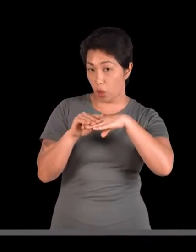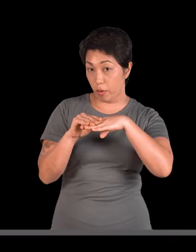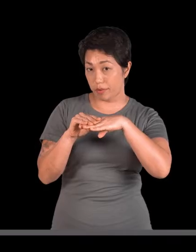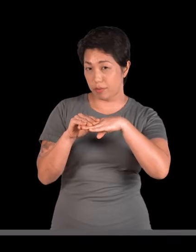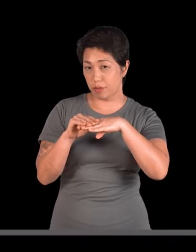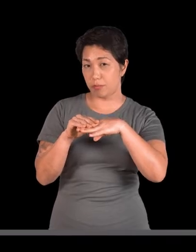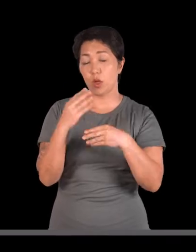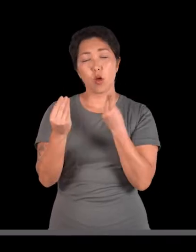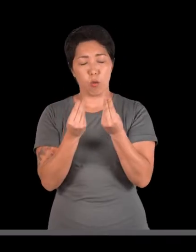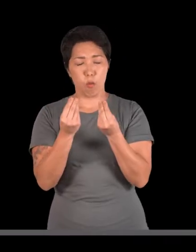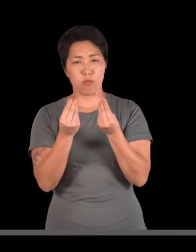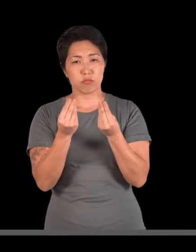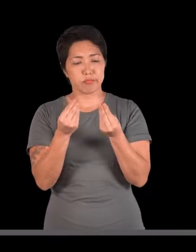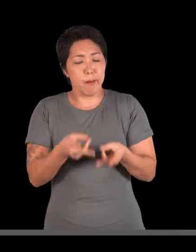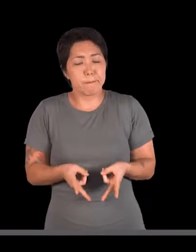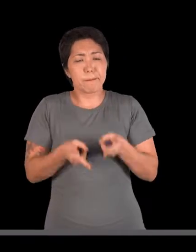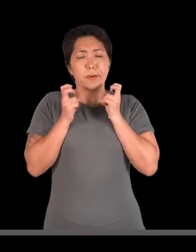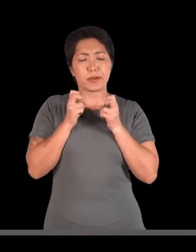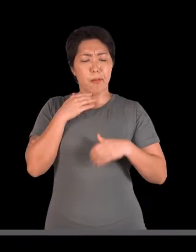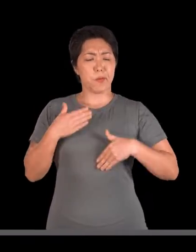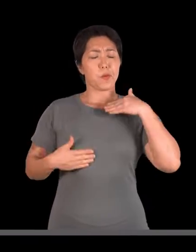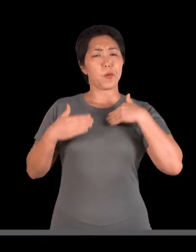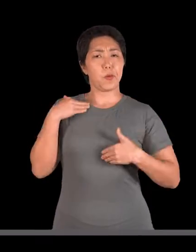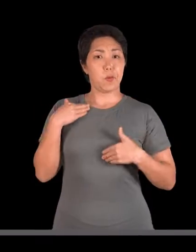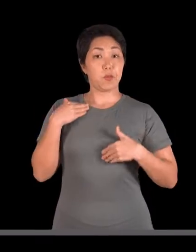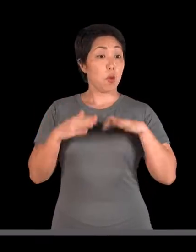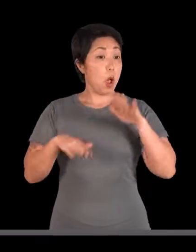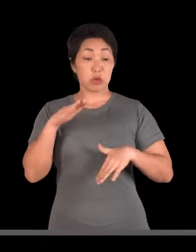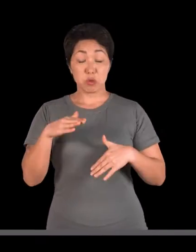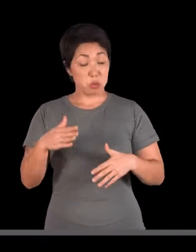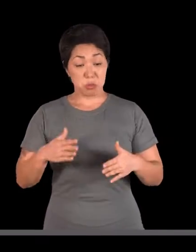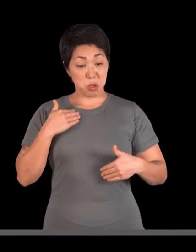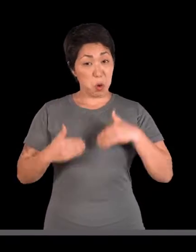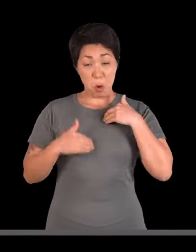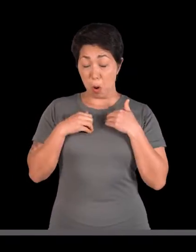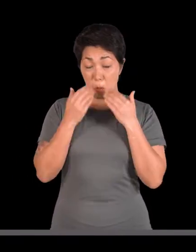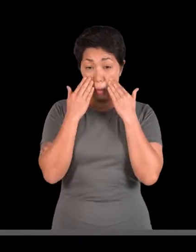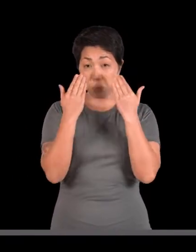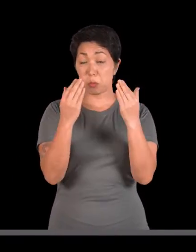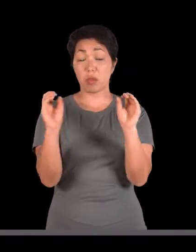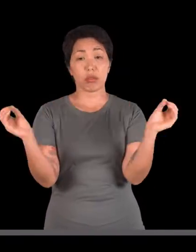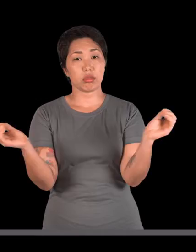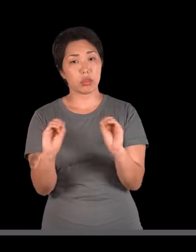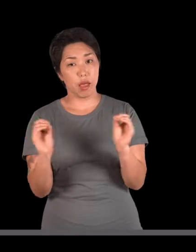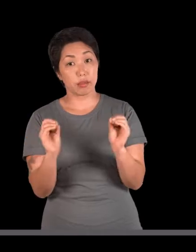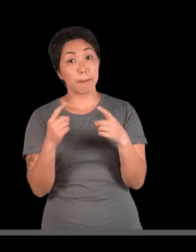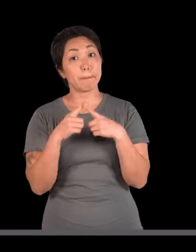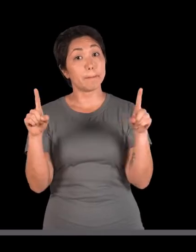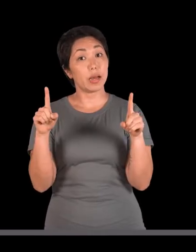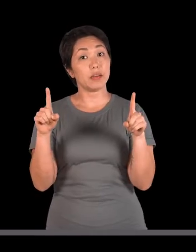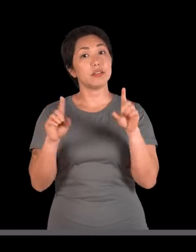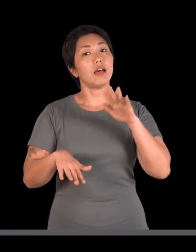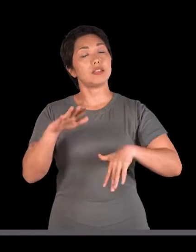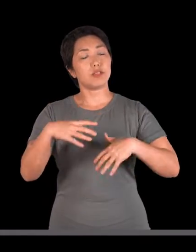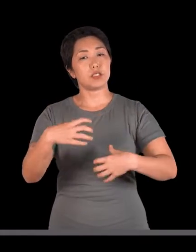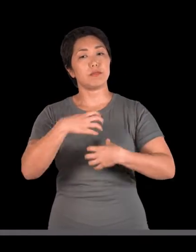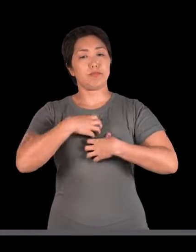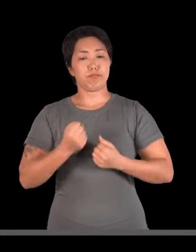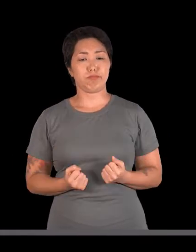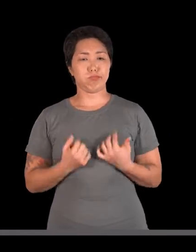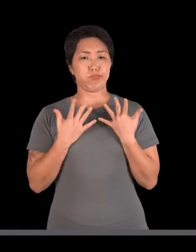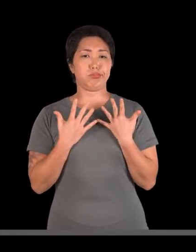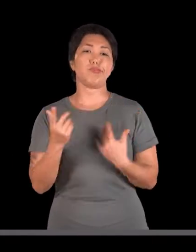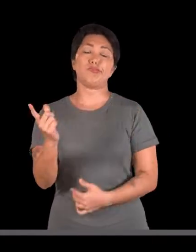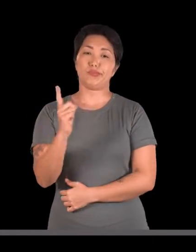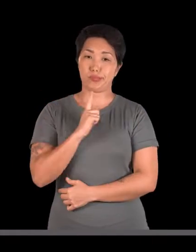de sinais e sintomas. Muitas vezes a pessoa ela não tem nenhum sinal e nem sintoma, mas ela está com